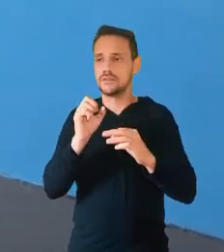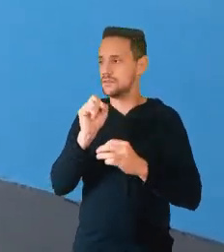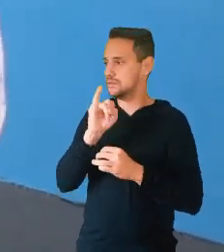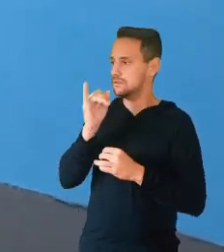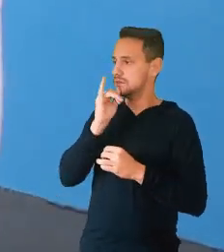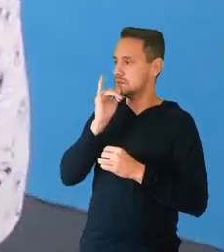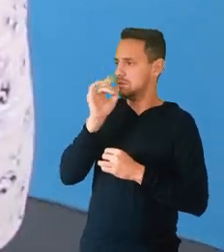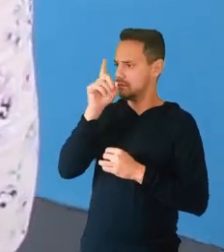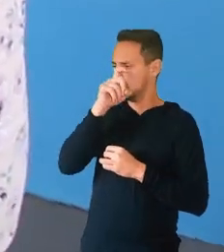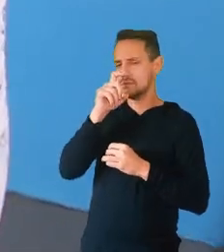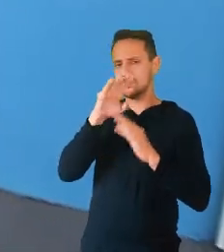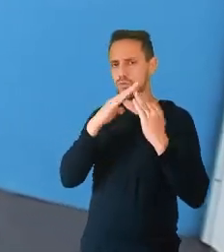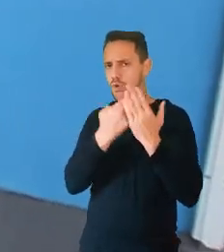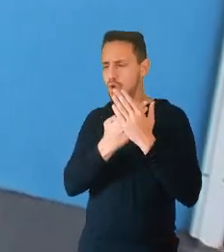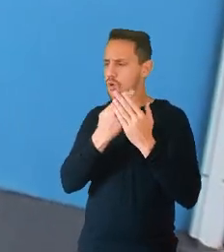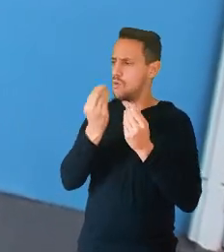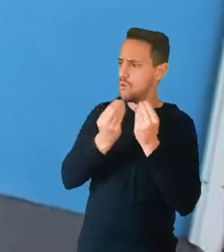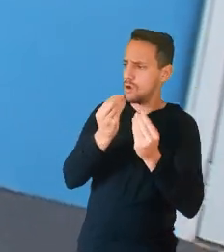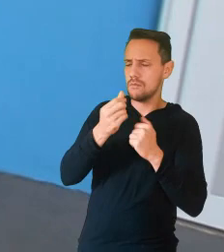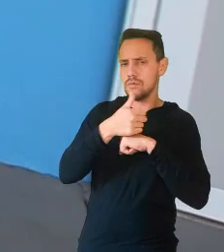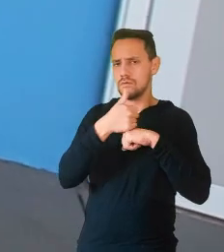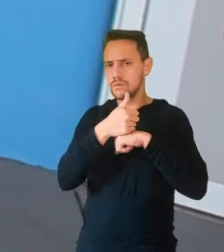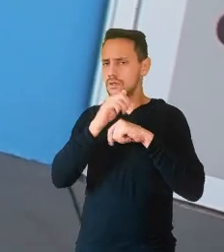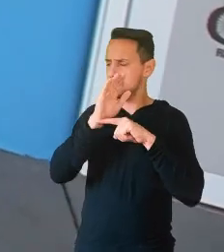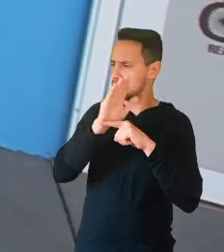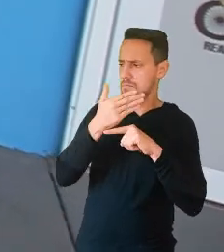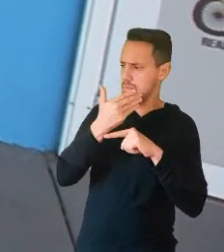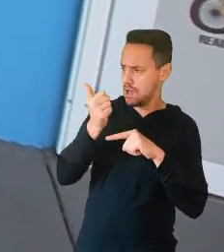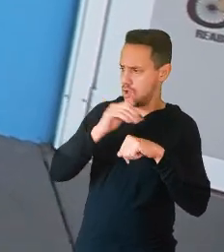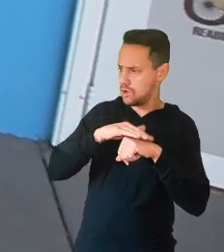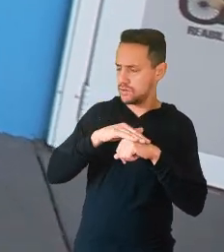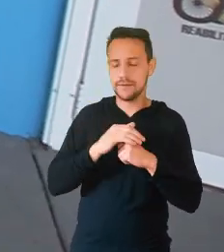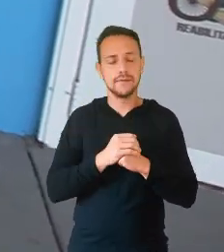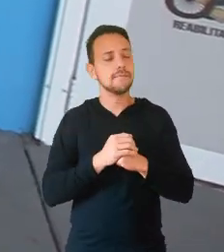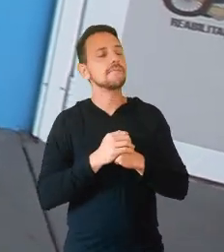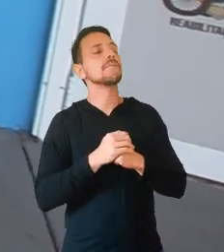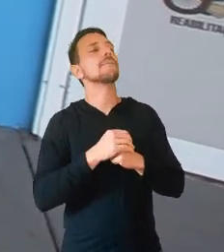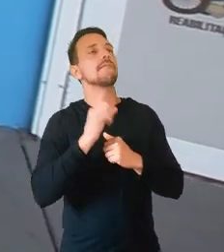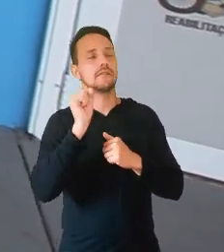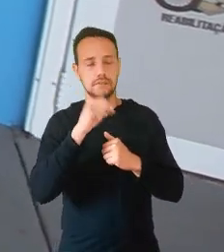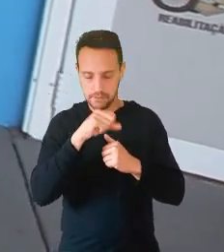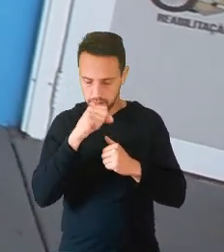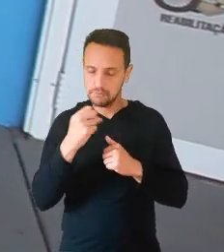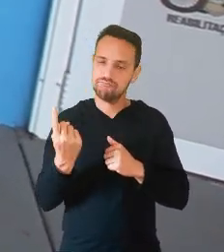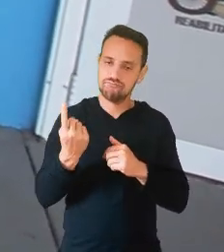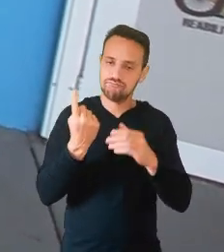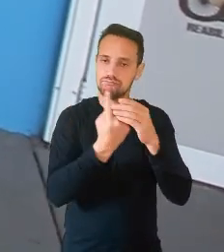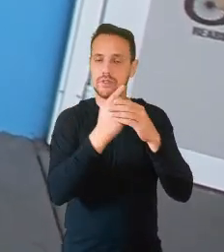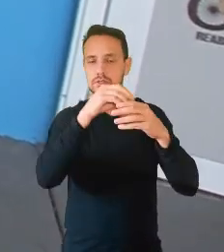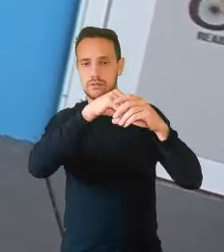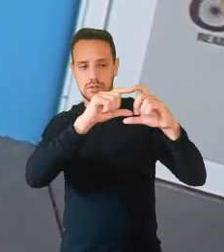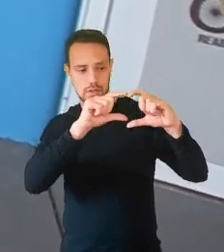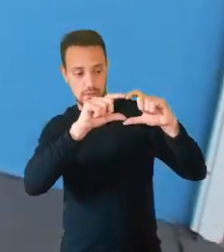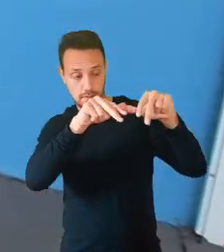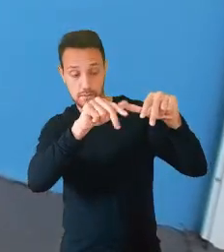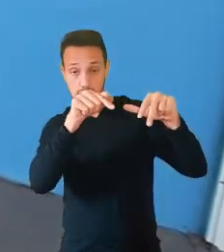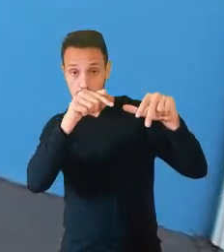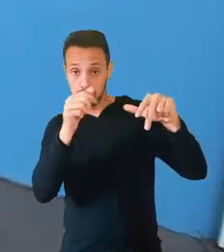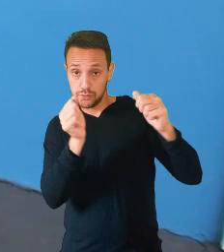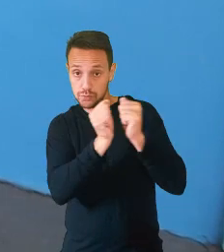ajudam da melhor maneira. Eu trago aqui para a DFIP, aí junto com essa parceria, a gente vai na escola